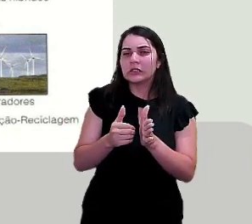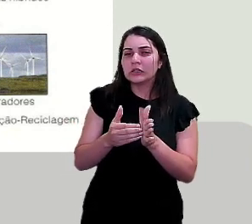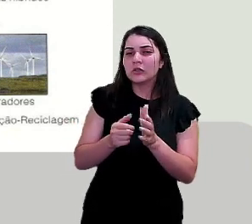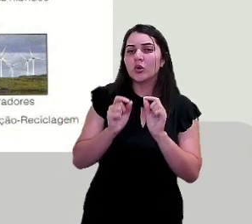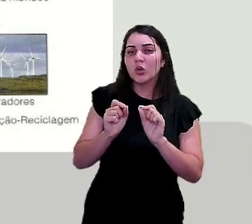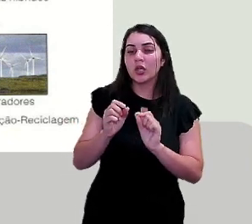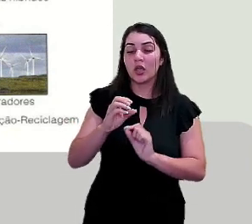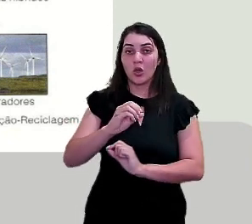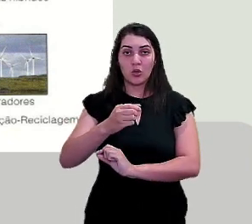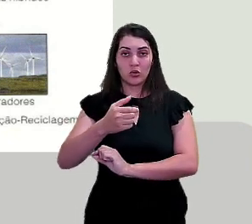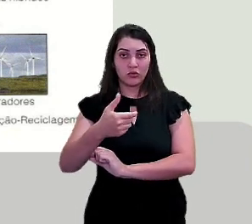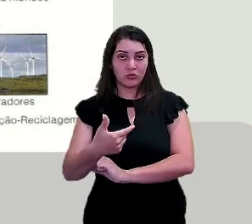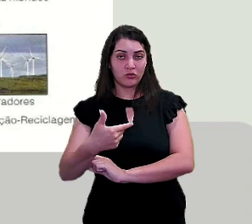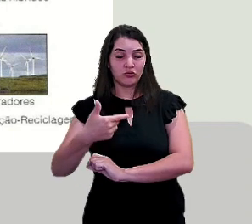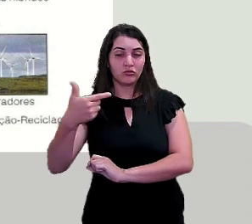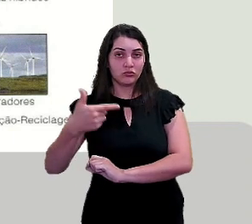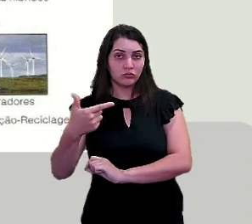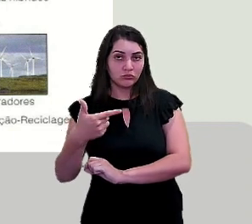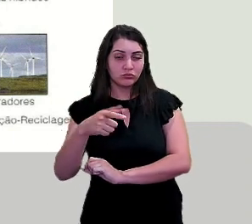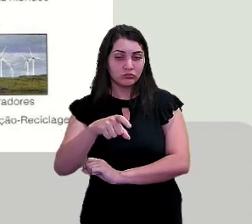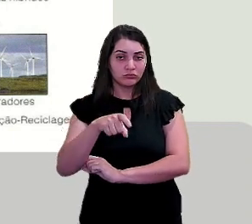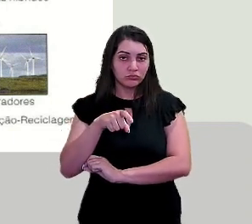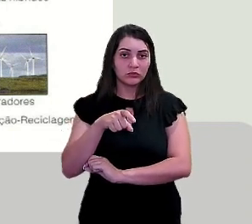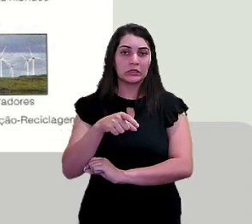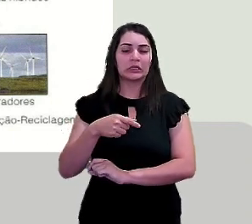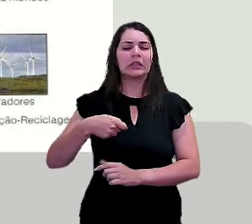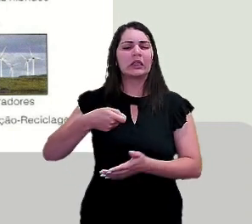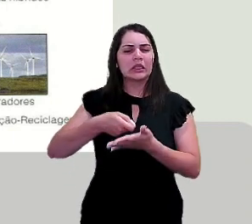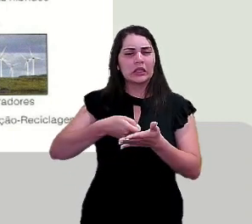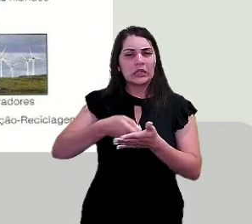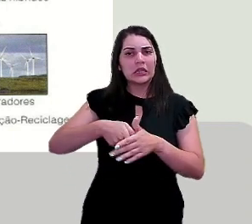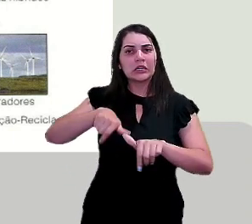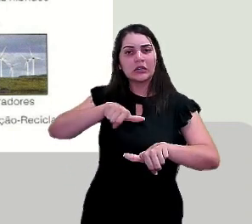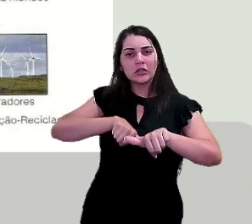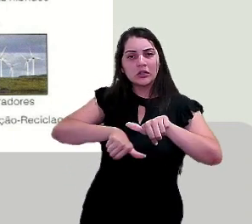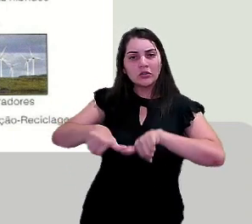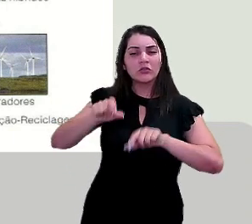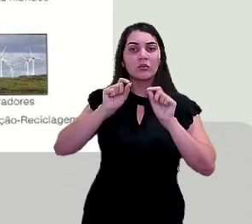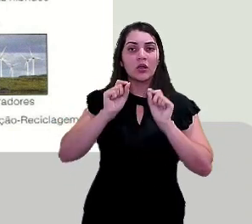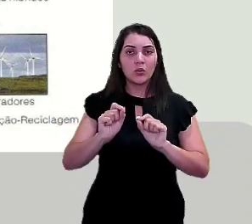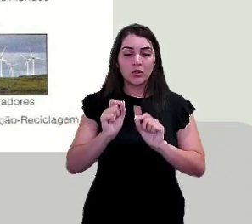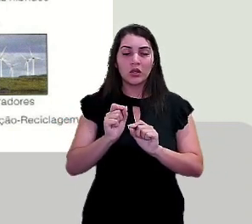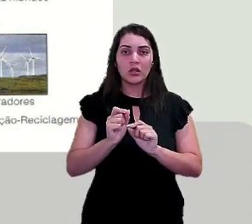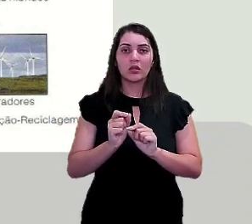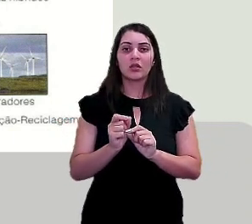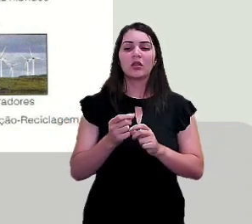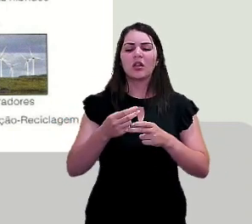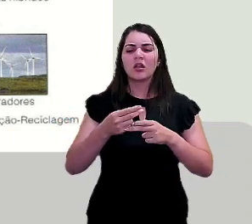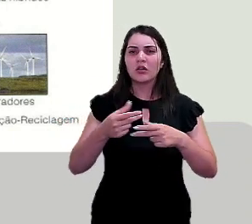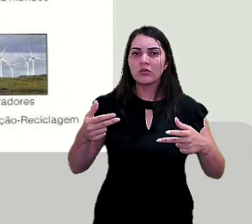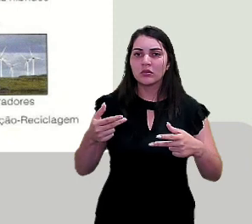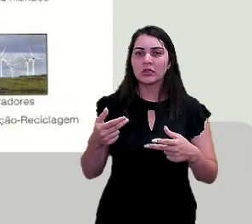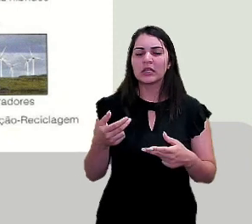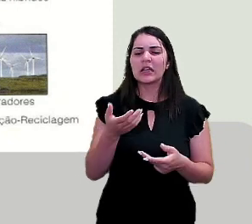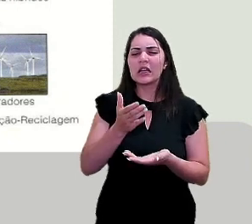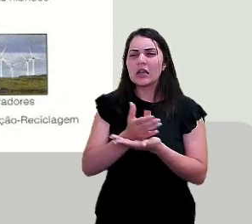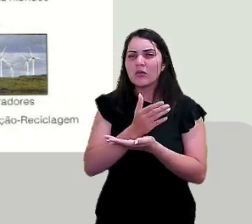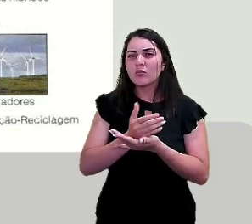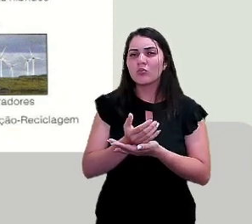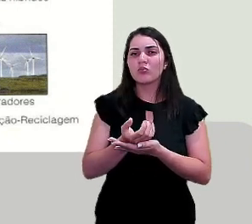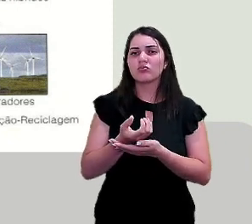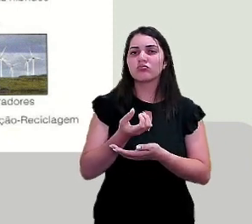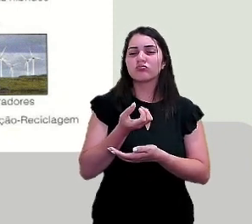dióxido de carbono resultante da poluição, tentar transformar aquele poluente em algo benéfico para a gente. A gente tem que